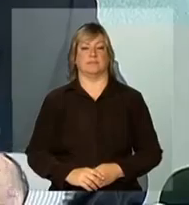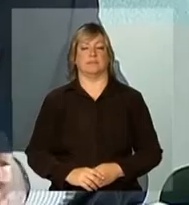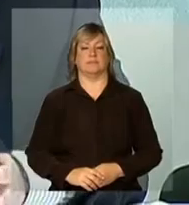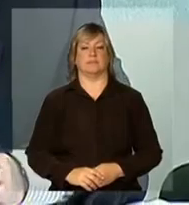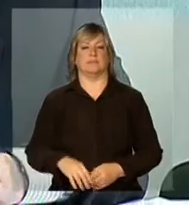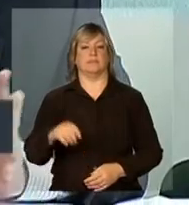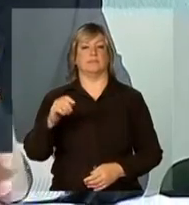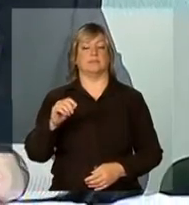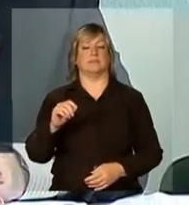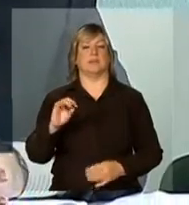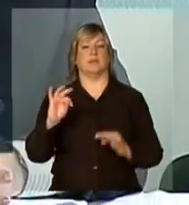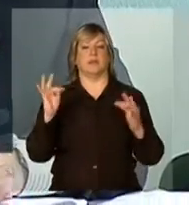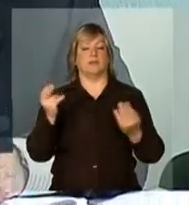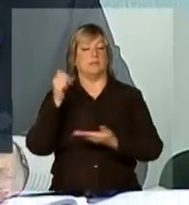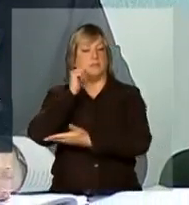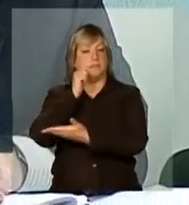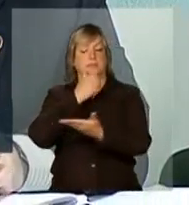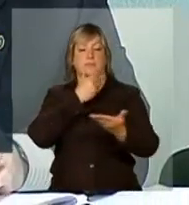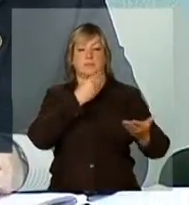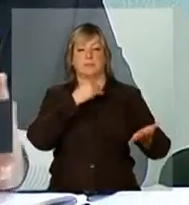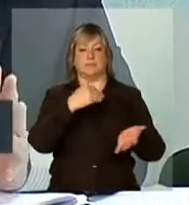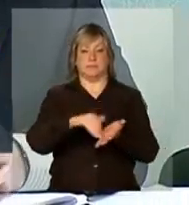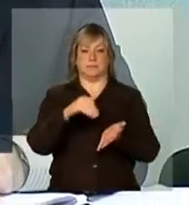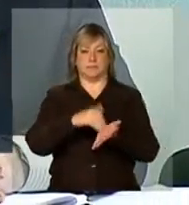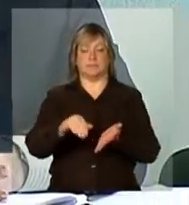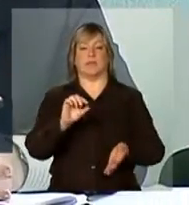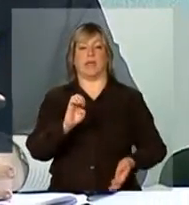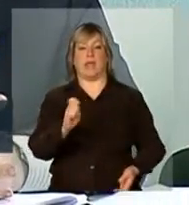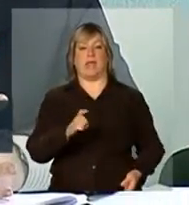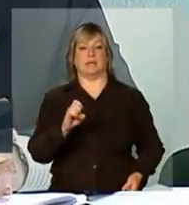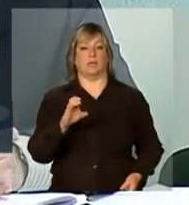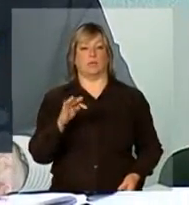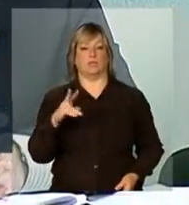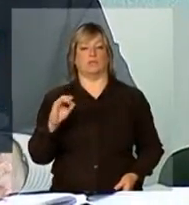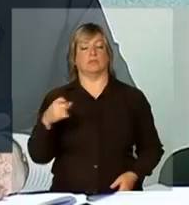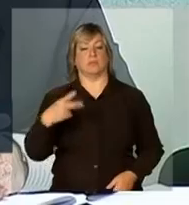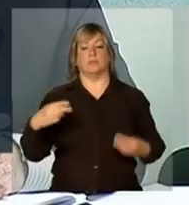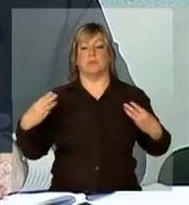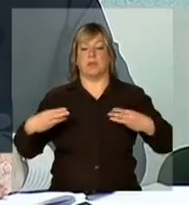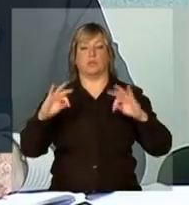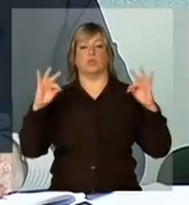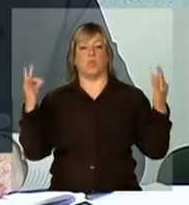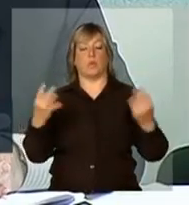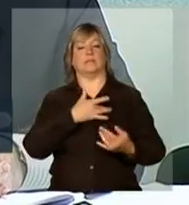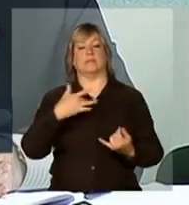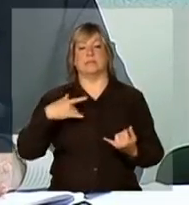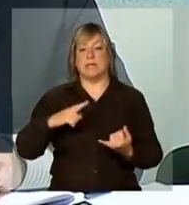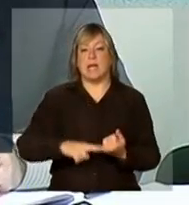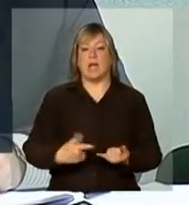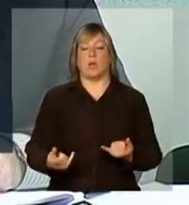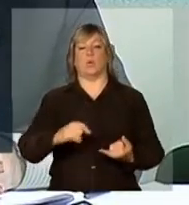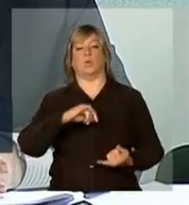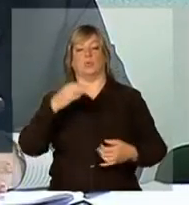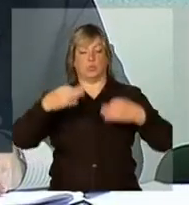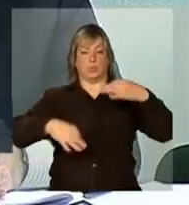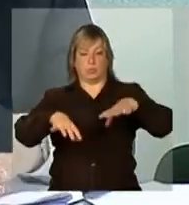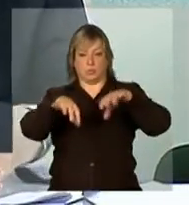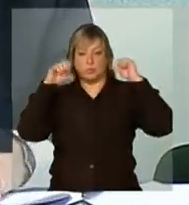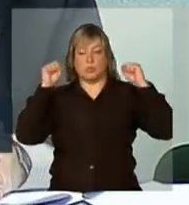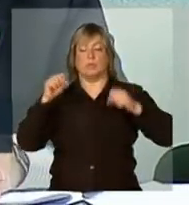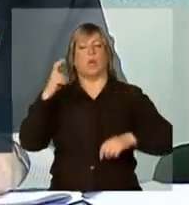Senhores secret senhoras e senhores secretários executivos dos Ministérios da Saúde, Justiça,